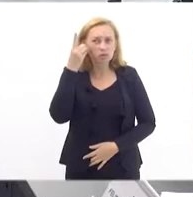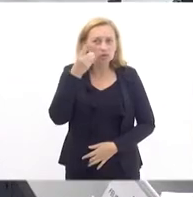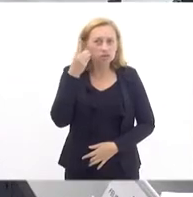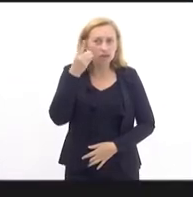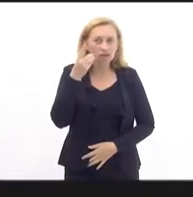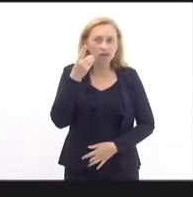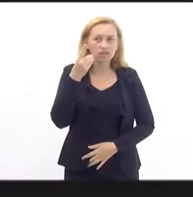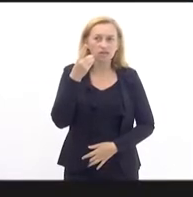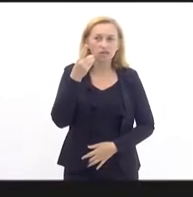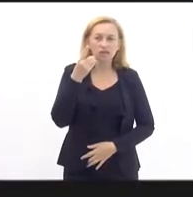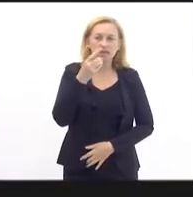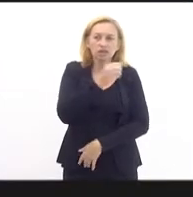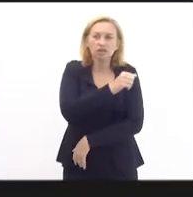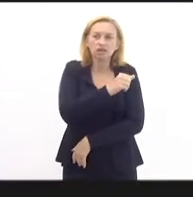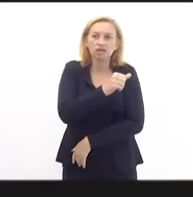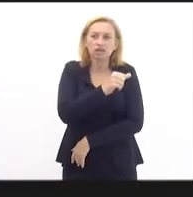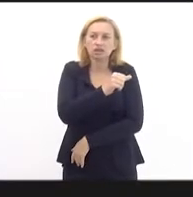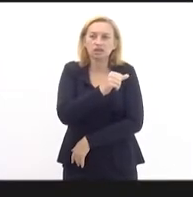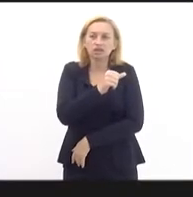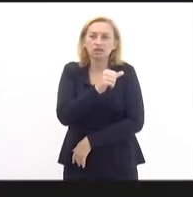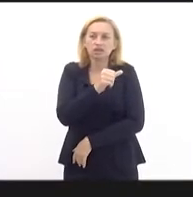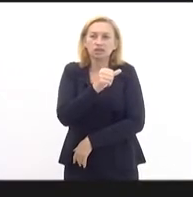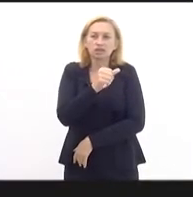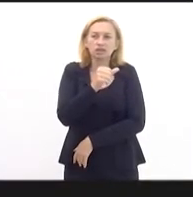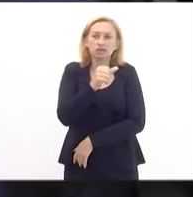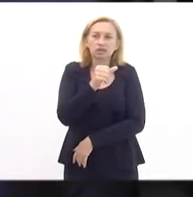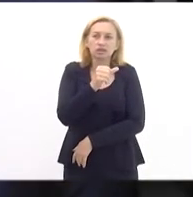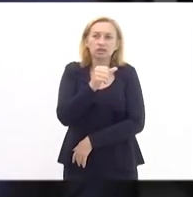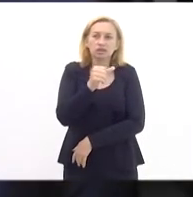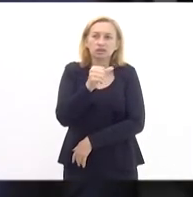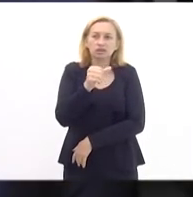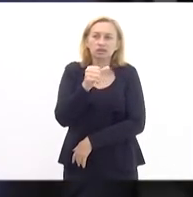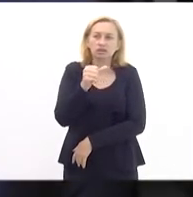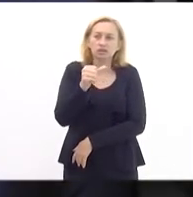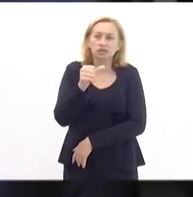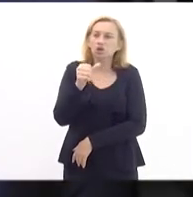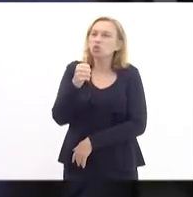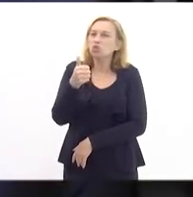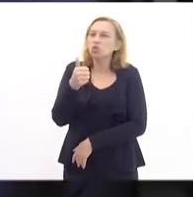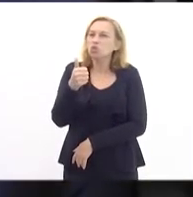Nesses 10 anos, né, Kátia? Nunca viu? Nunca presenciei.